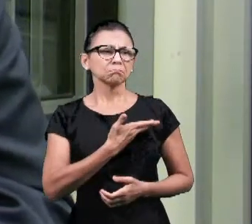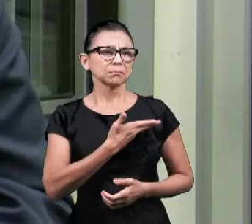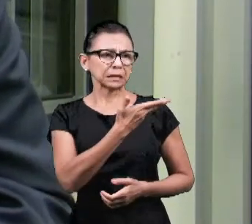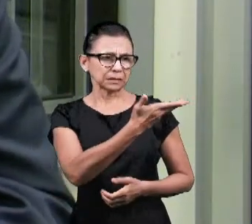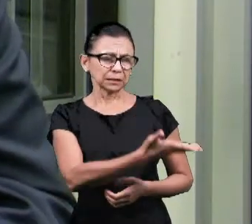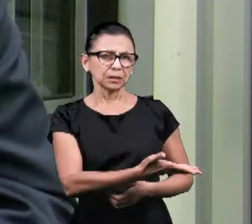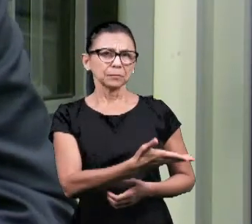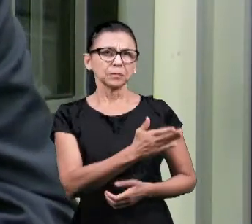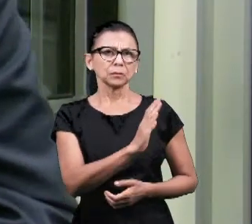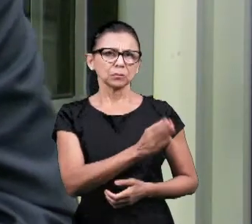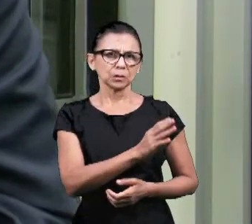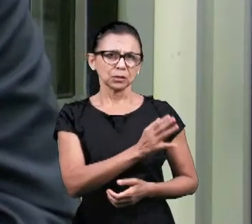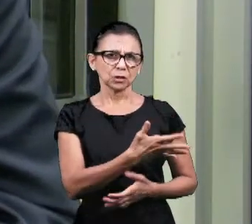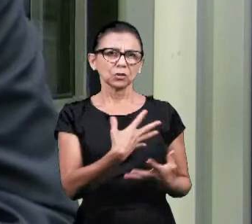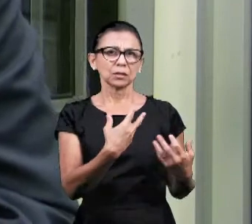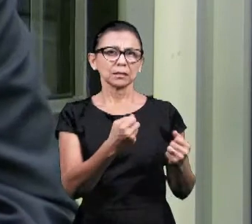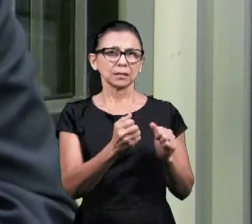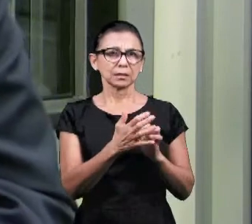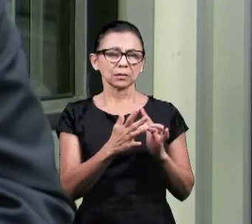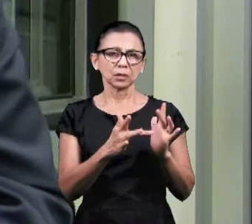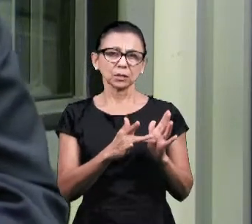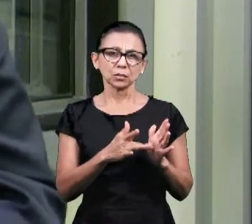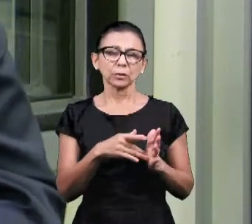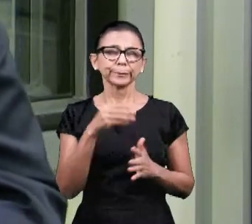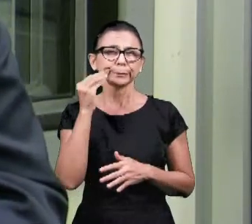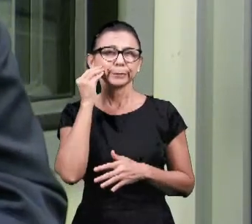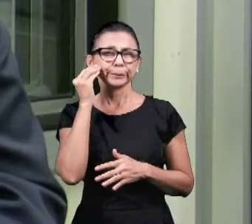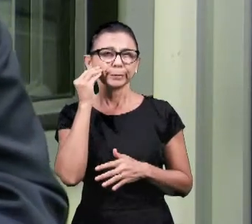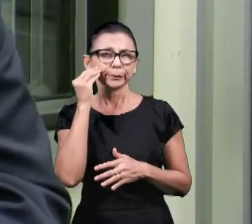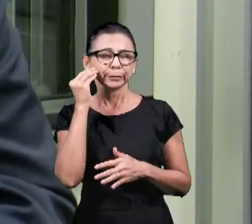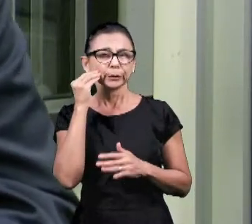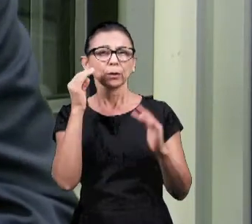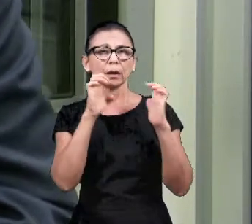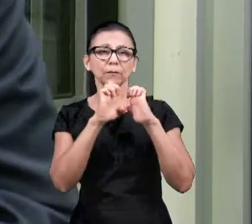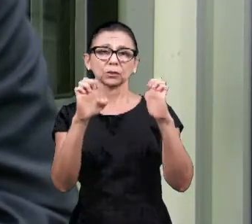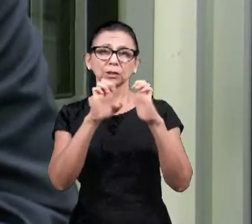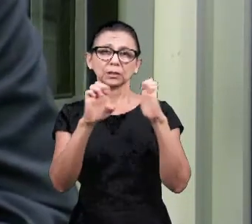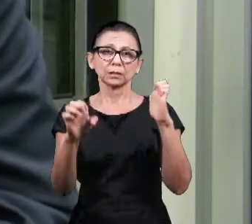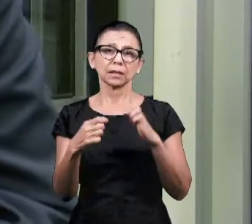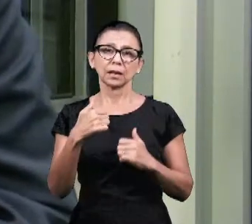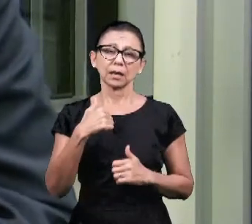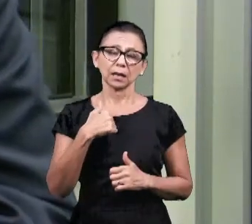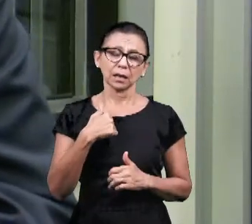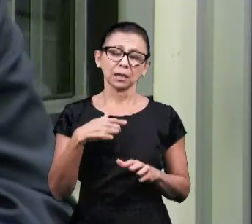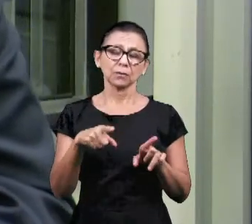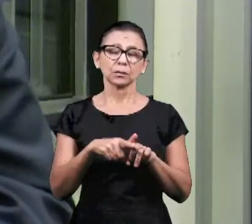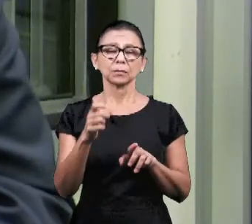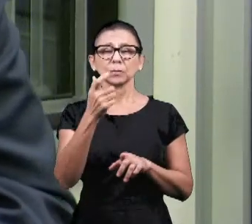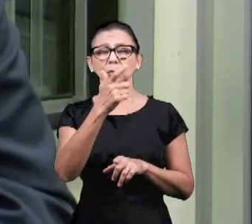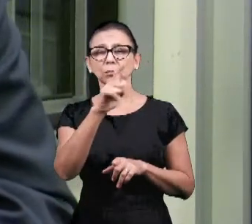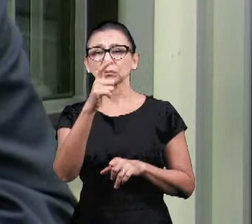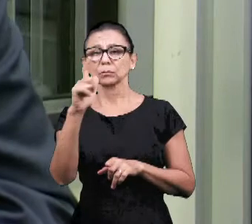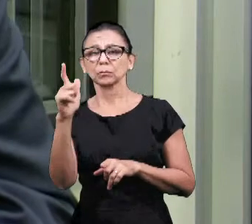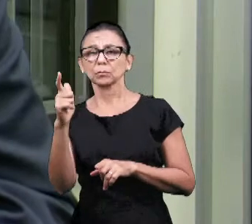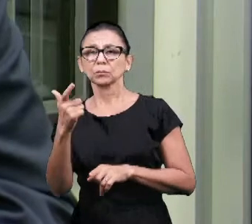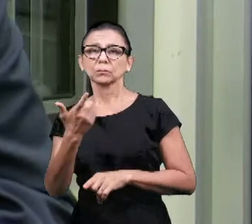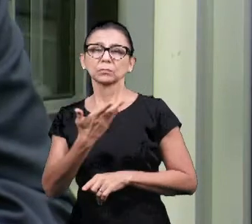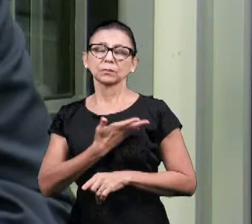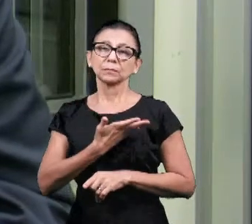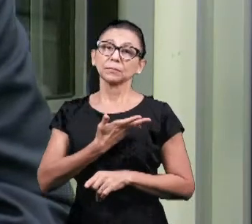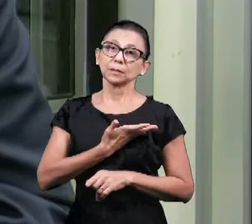ele tentou evangelizar a mim e a outros colegas, né, vizinhos ali, morávamos na mesma rua,